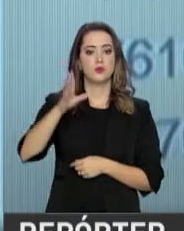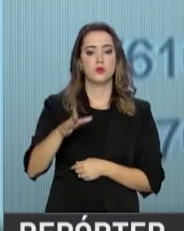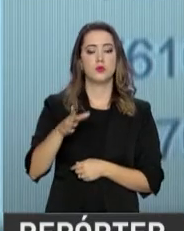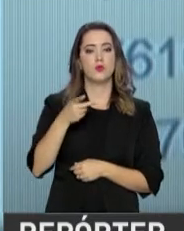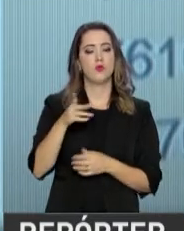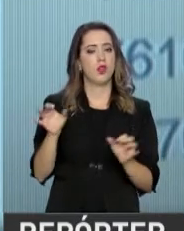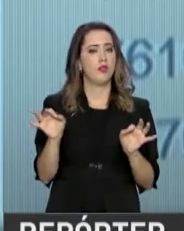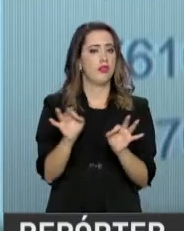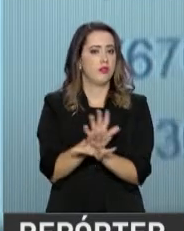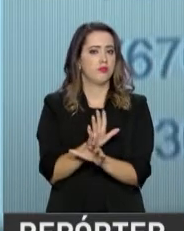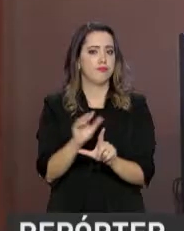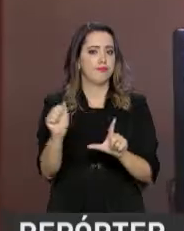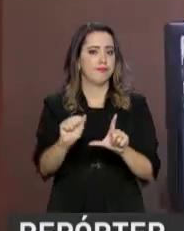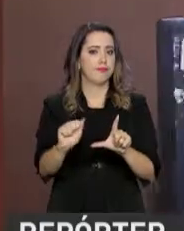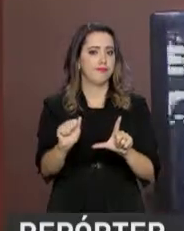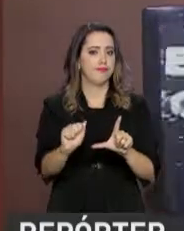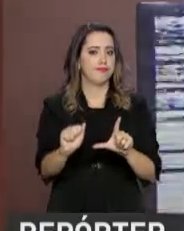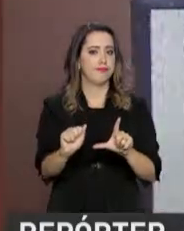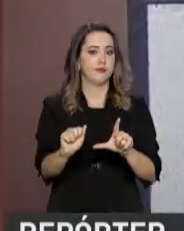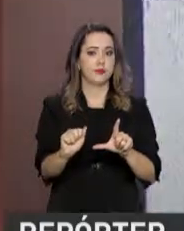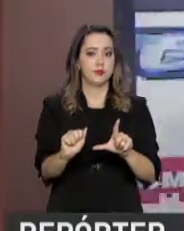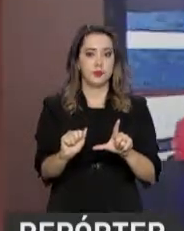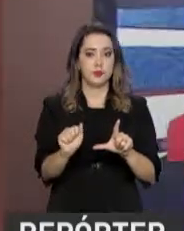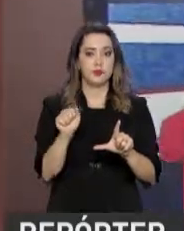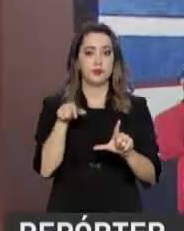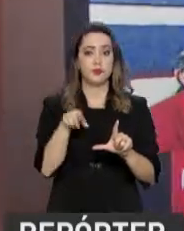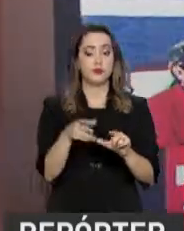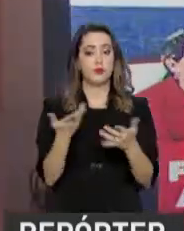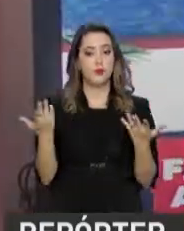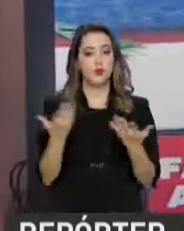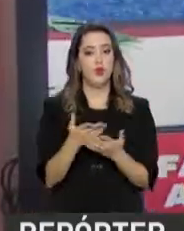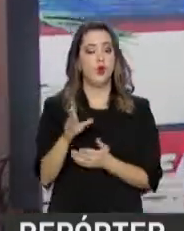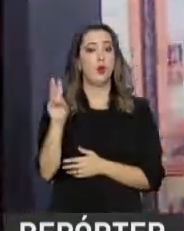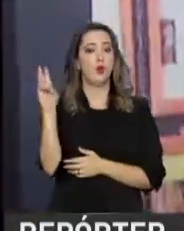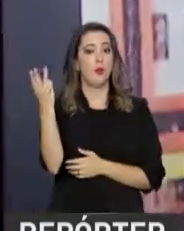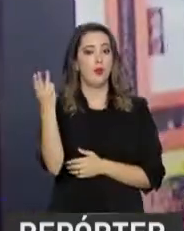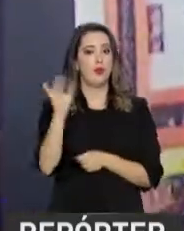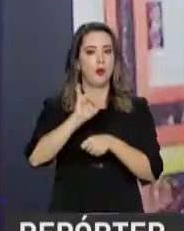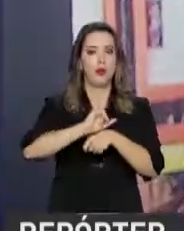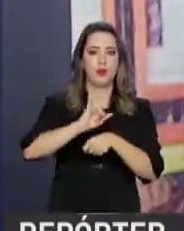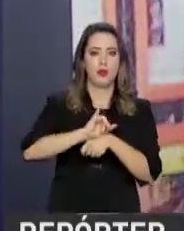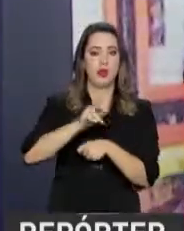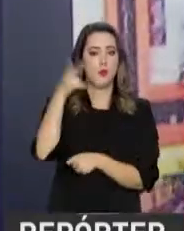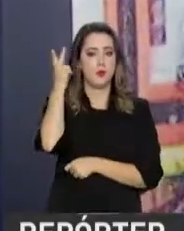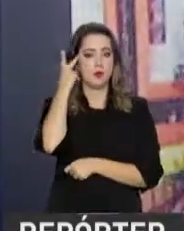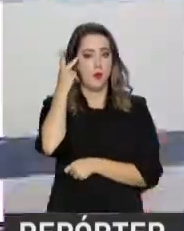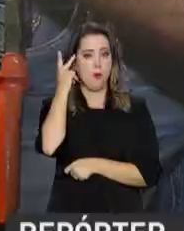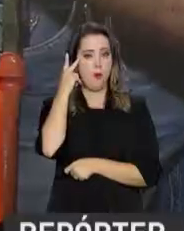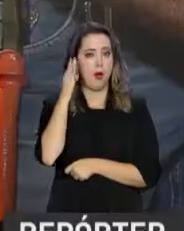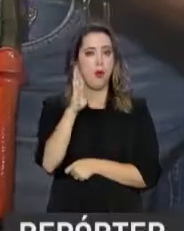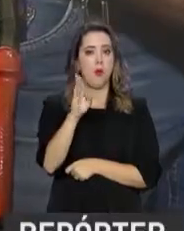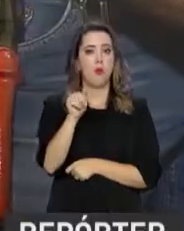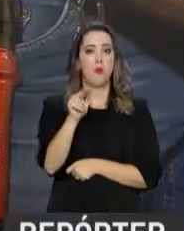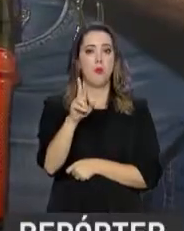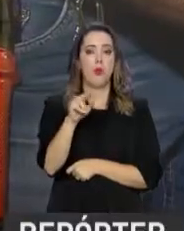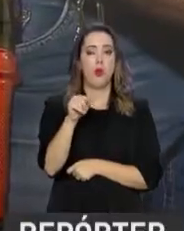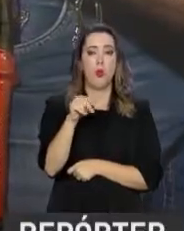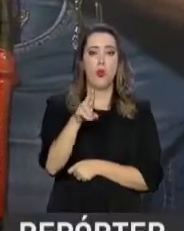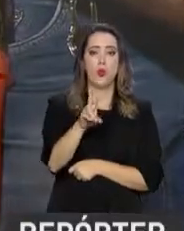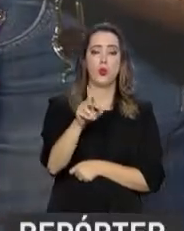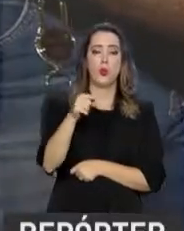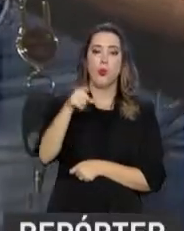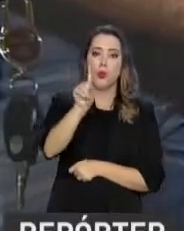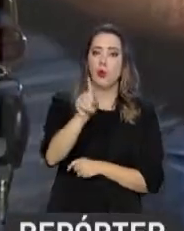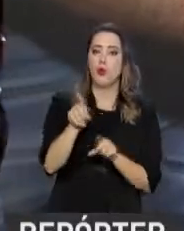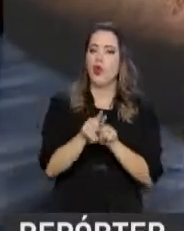adeus ao sinal analógico no maranhão é a capital são luís em são paulo a cidade de bauru e outras 17